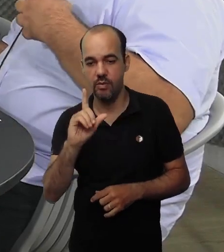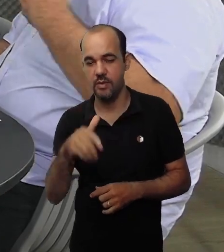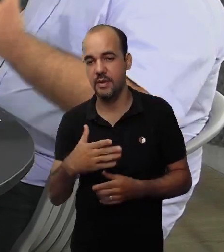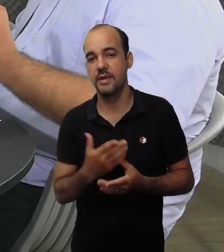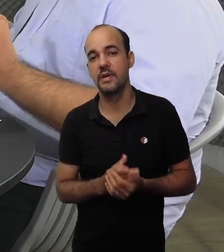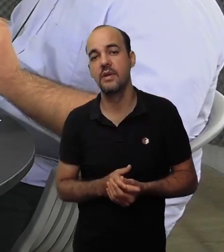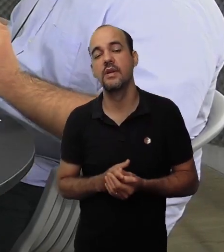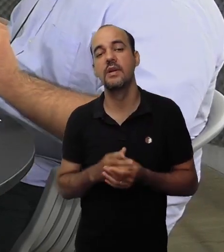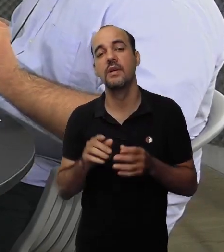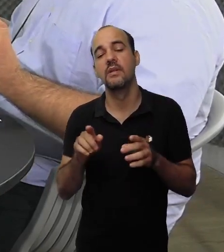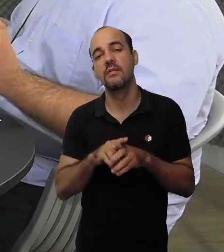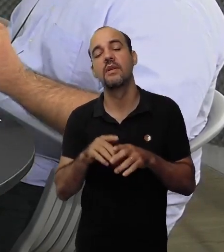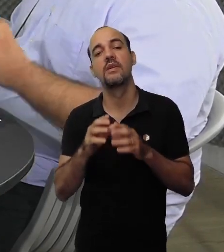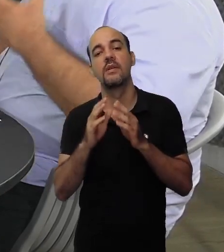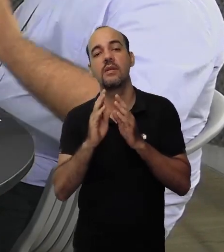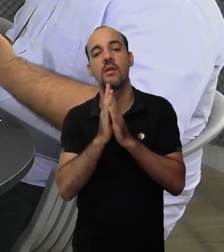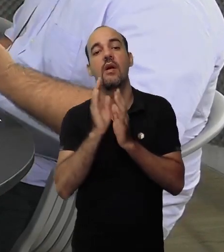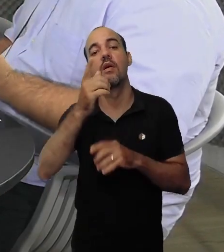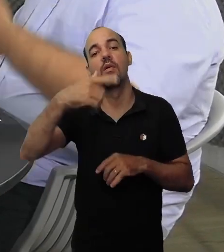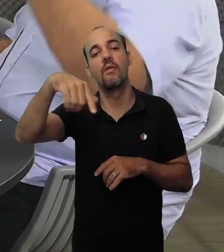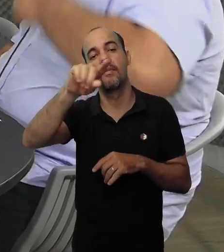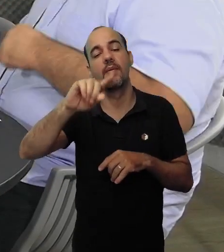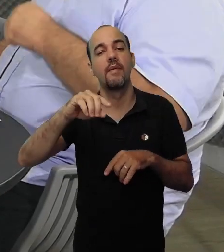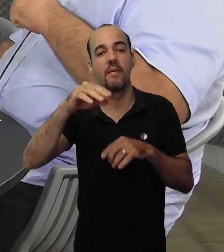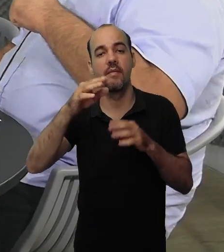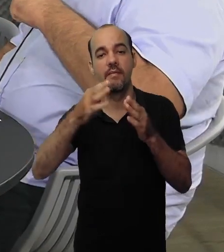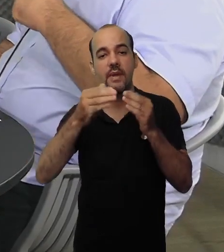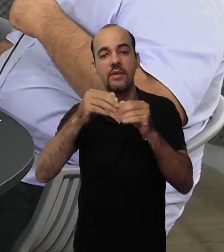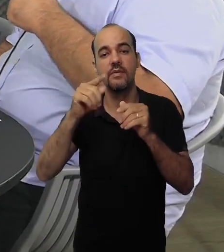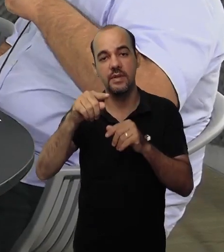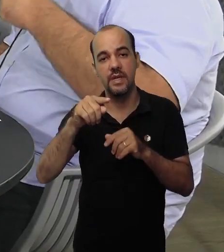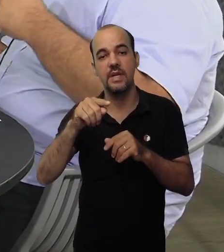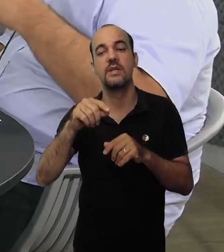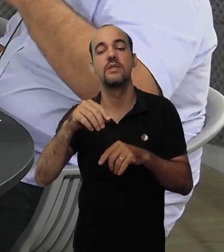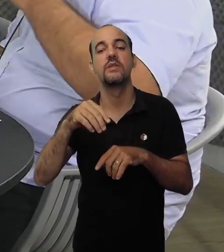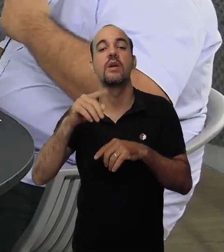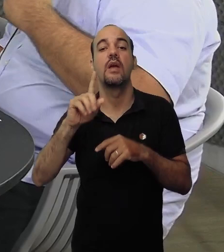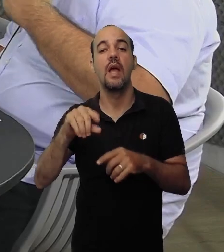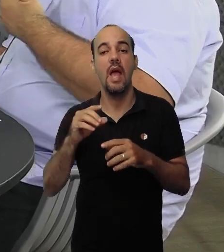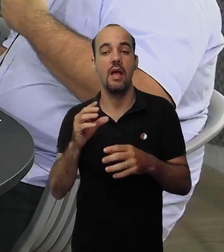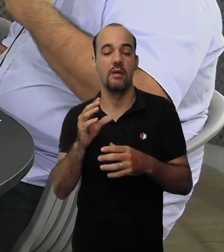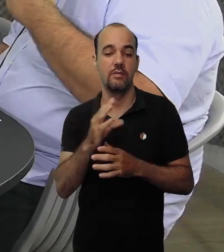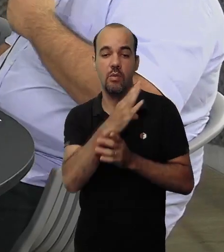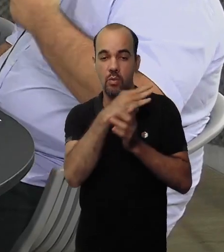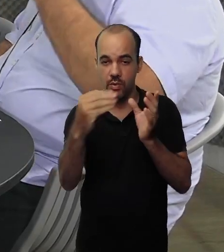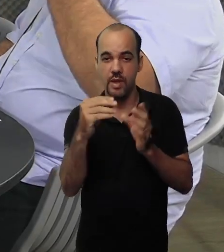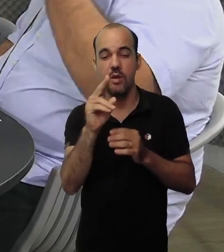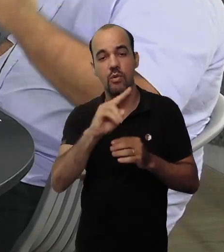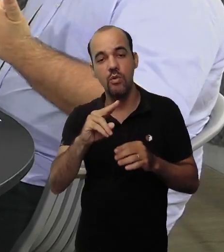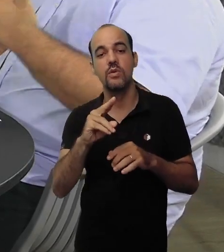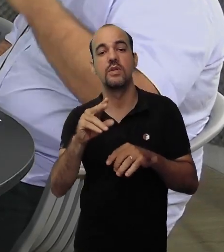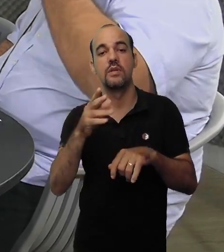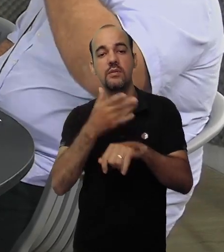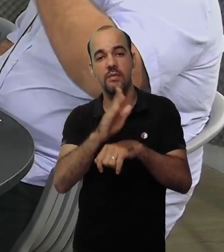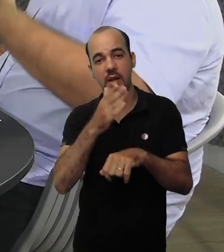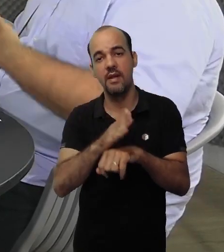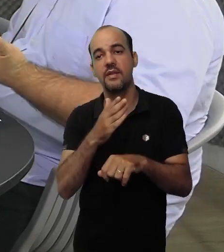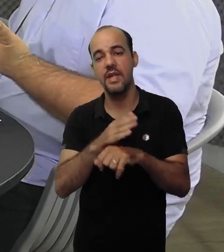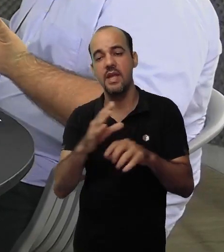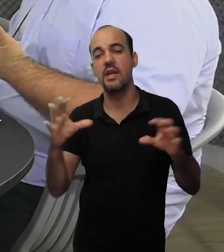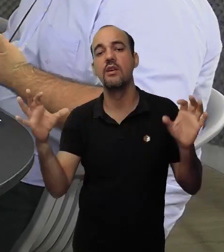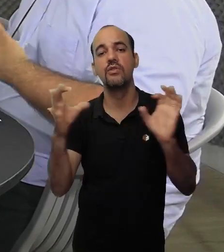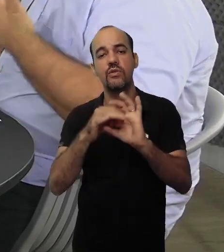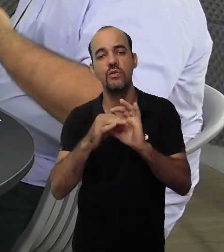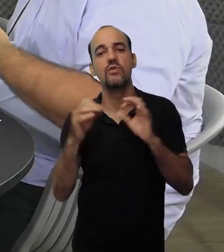quero dizer que o que a gente está pedindo às escolas, a gente está pedindo porque é o que a gente faz. Então a GRE tem trabalhado desse jeito. A gente tem trabalhado unido e tem